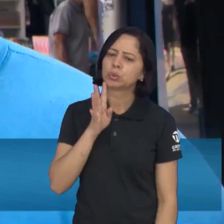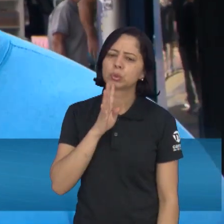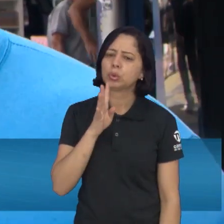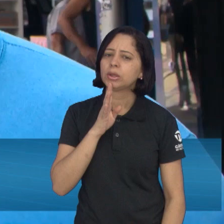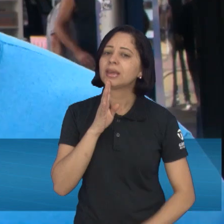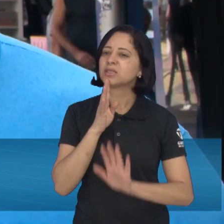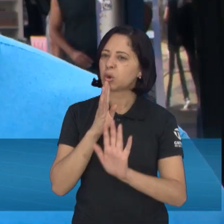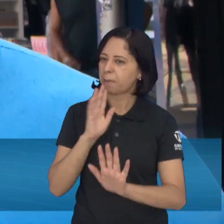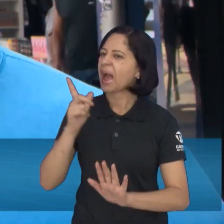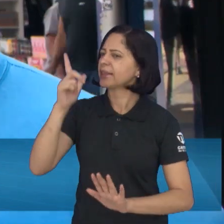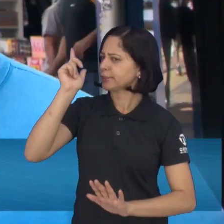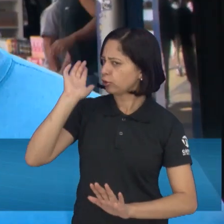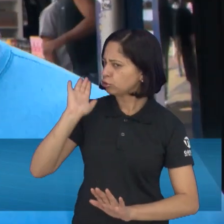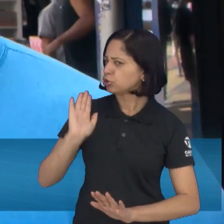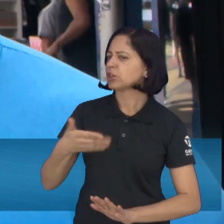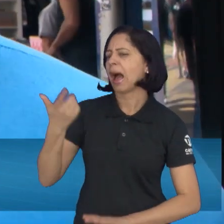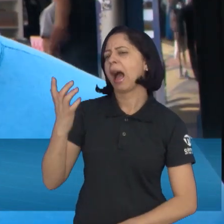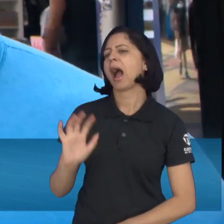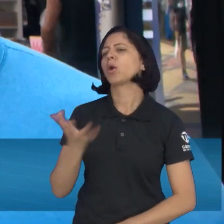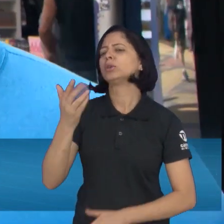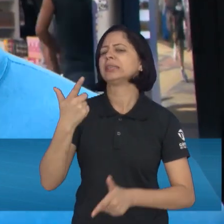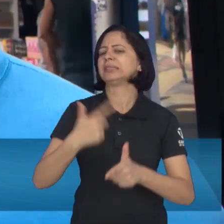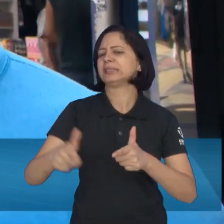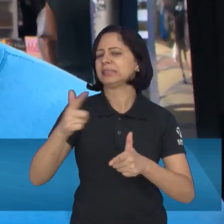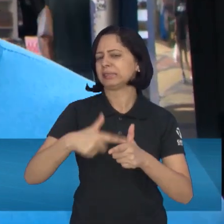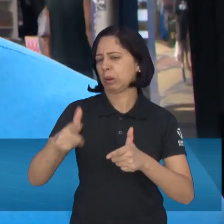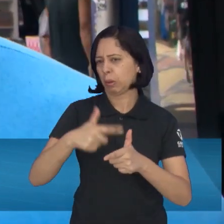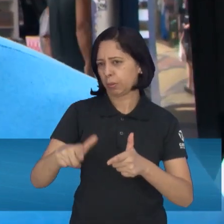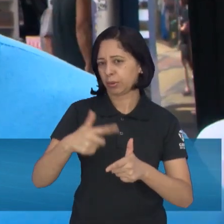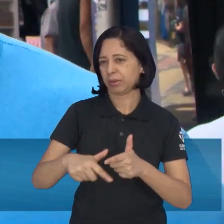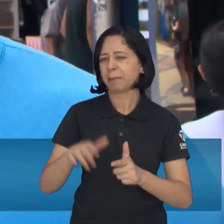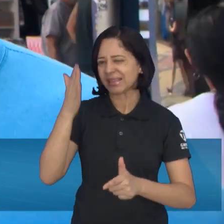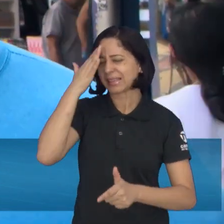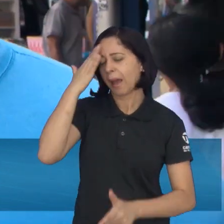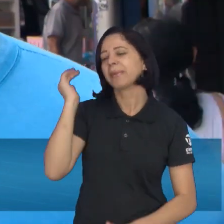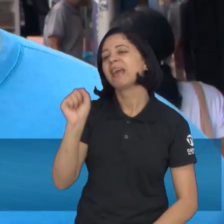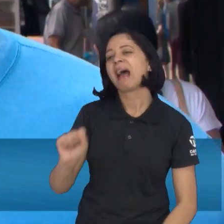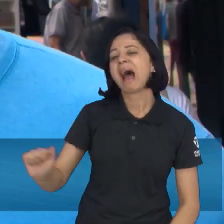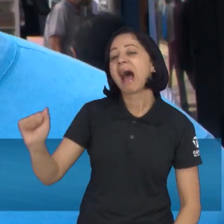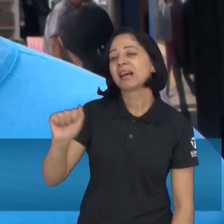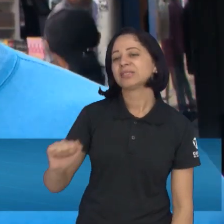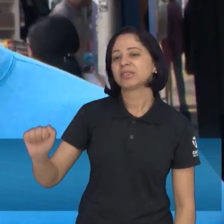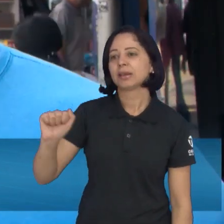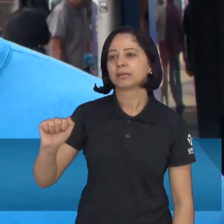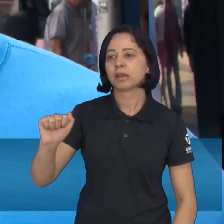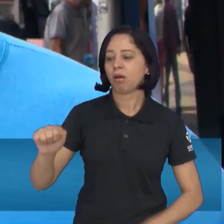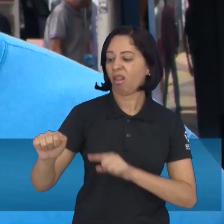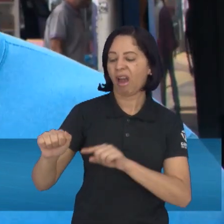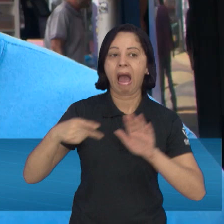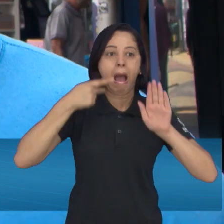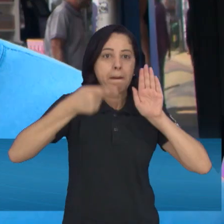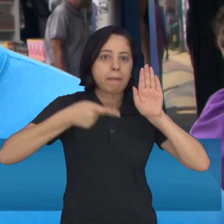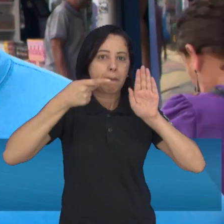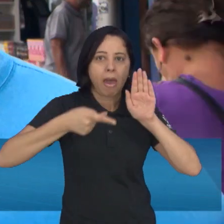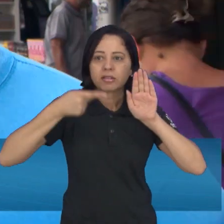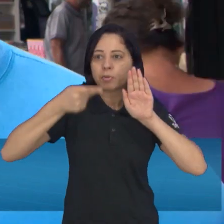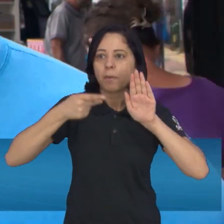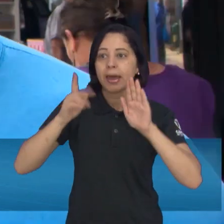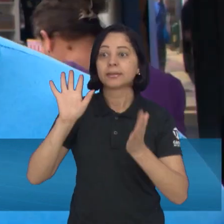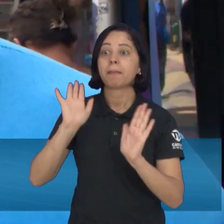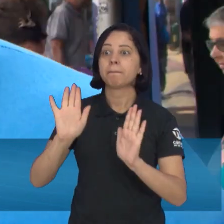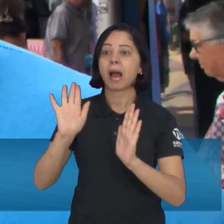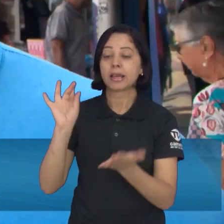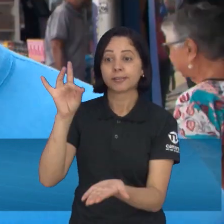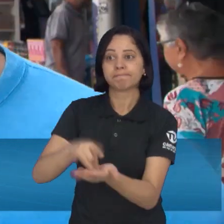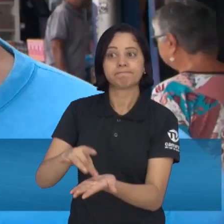já tive problema sim com essas seguradoras, essas associações aí. Eles prometem uma coisa da qual eles não cumprem, né?